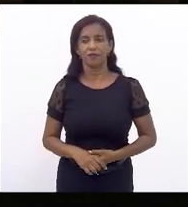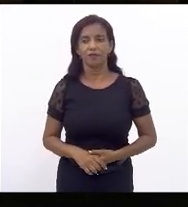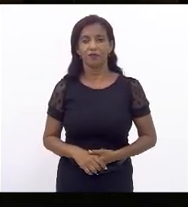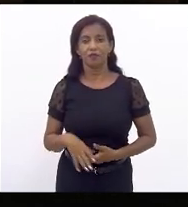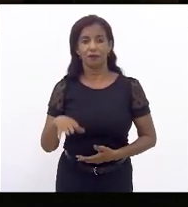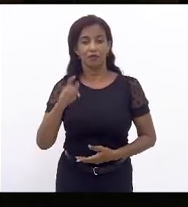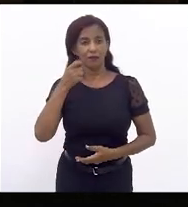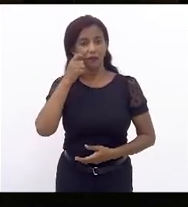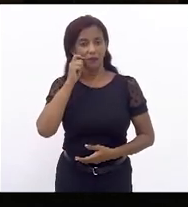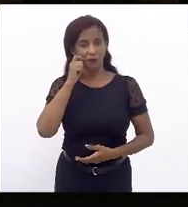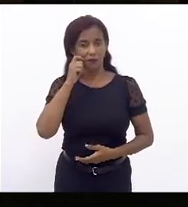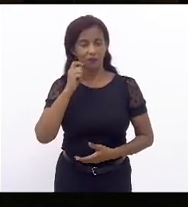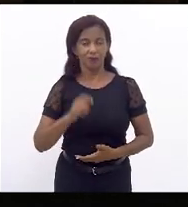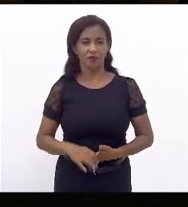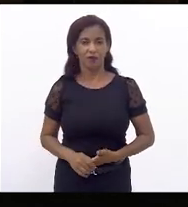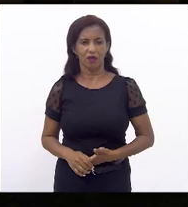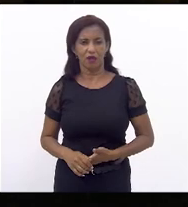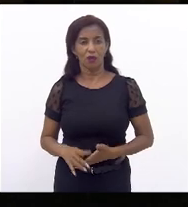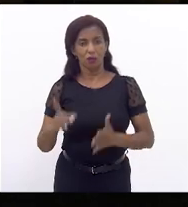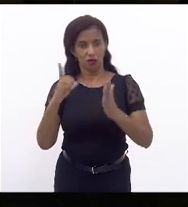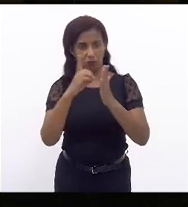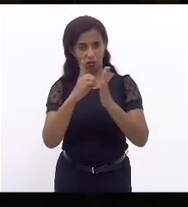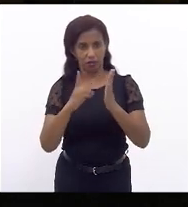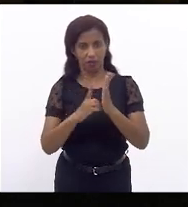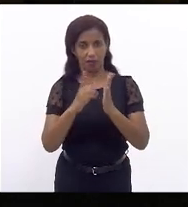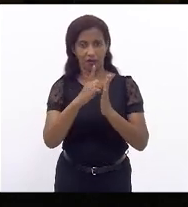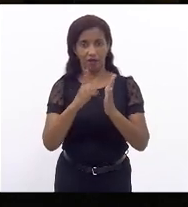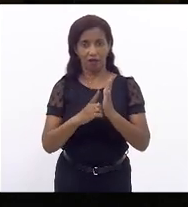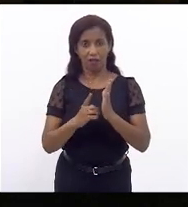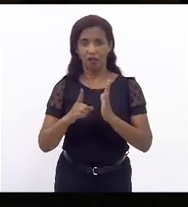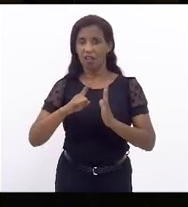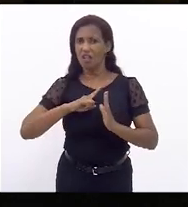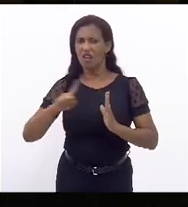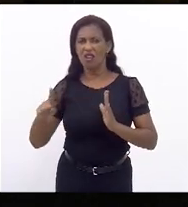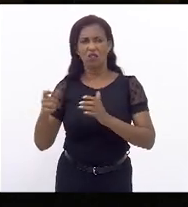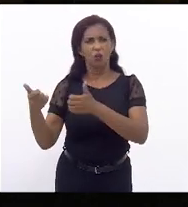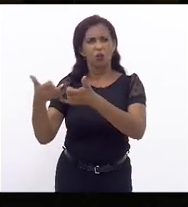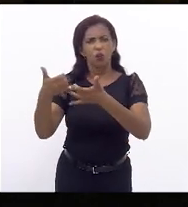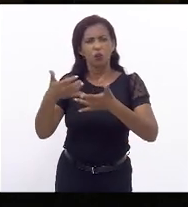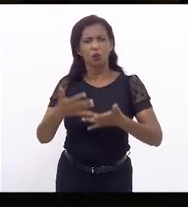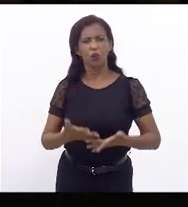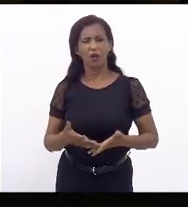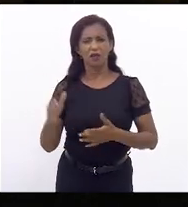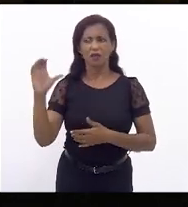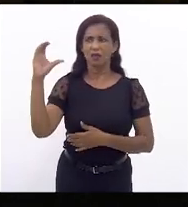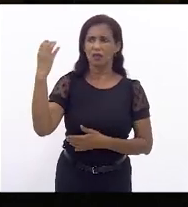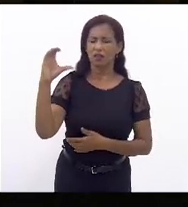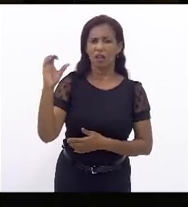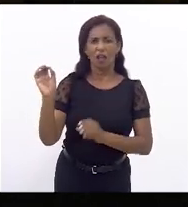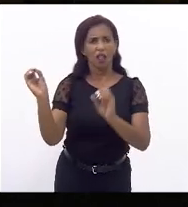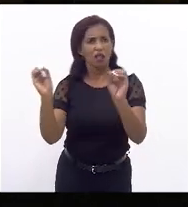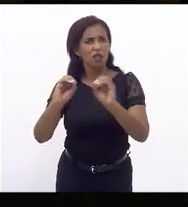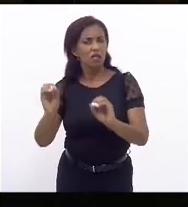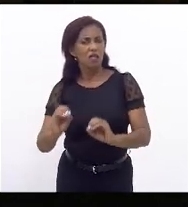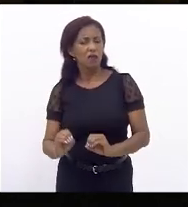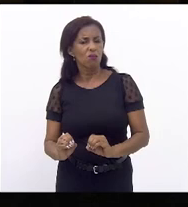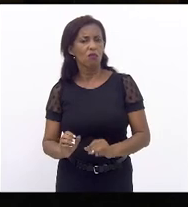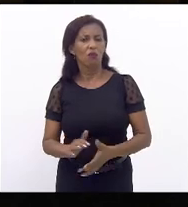O Eduardo Paes, nos seus decretos, ele não fundamenta cientificamente nenhum